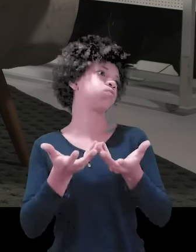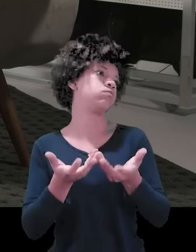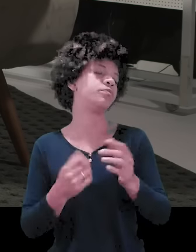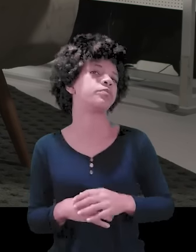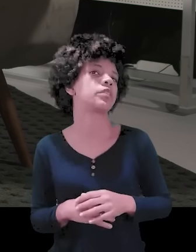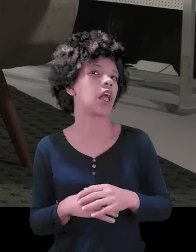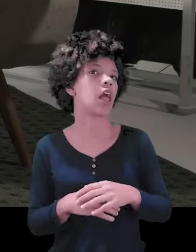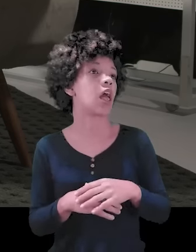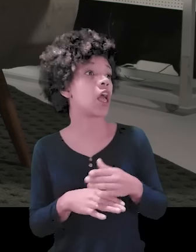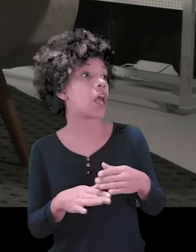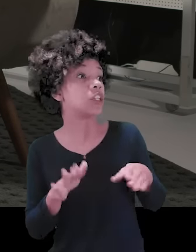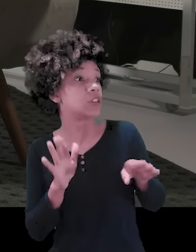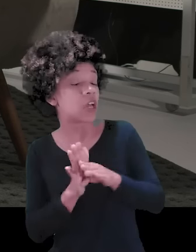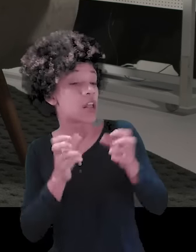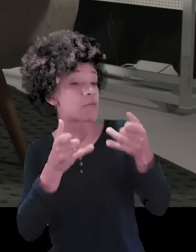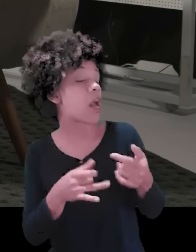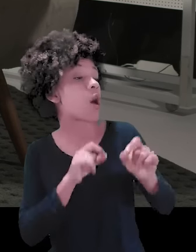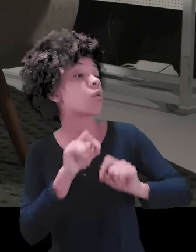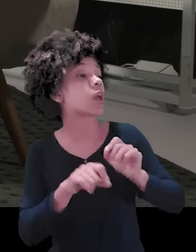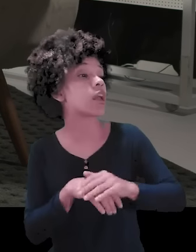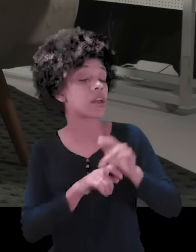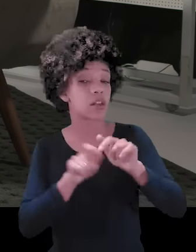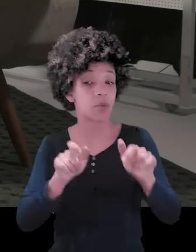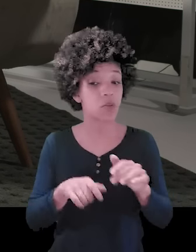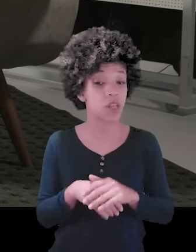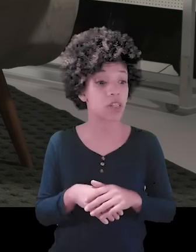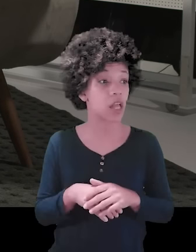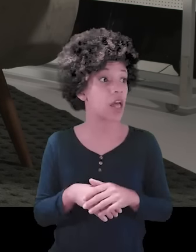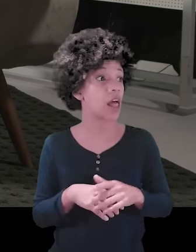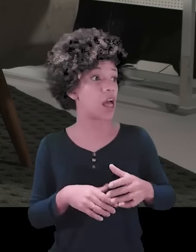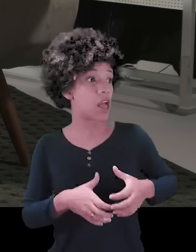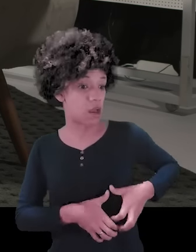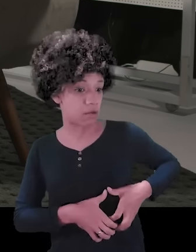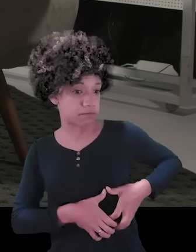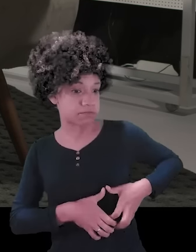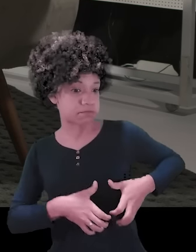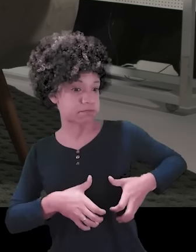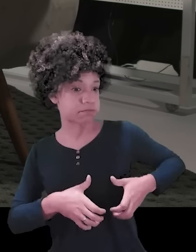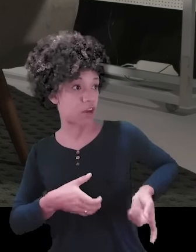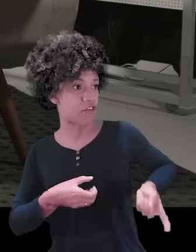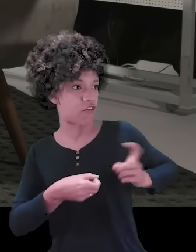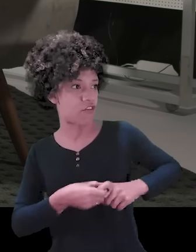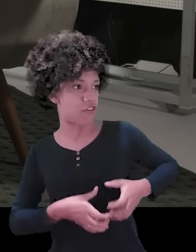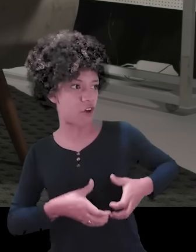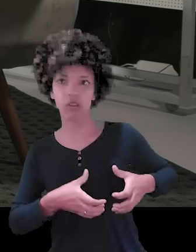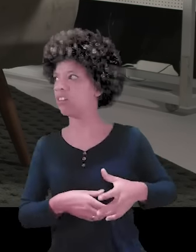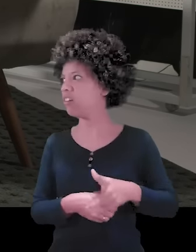alguns lugares eles chegam falar por exemplo para as pessoas que o rim volta a crescer E aí